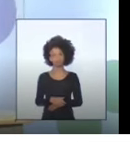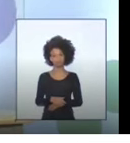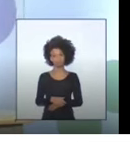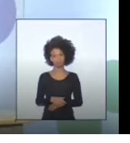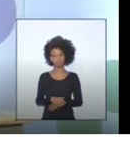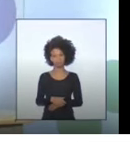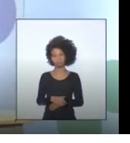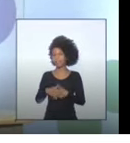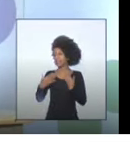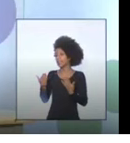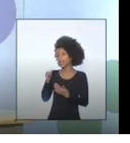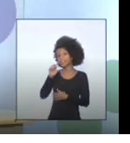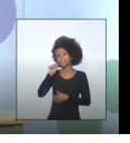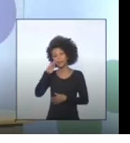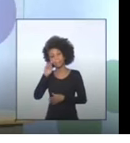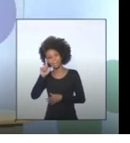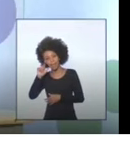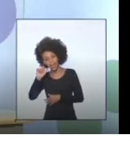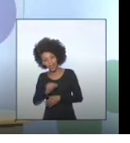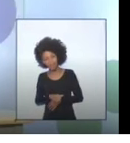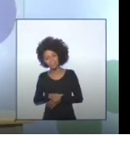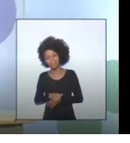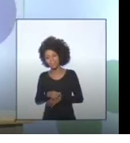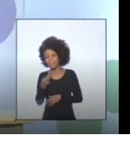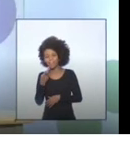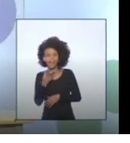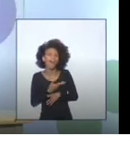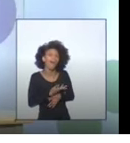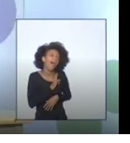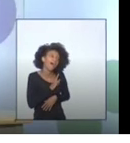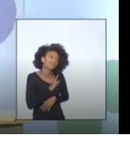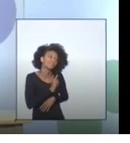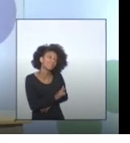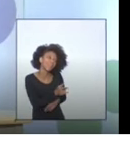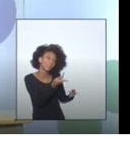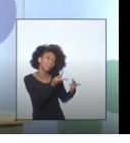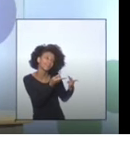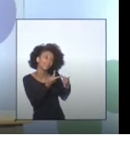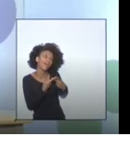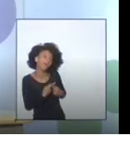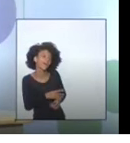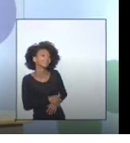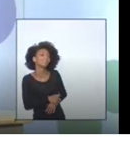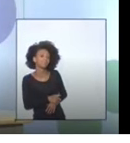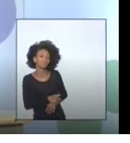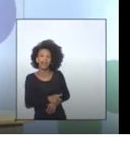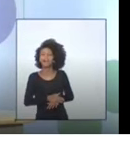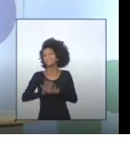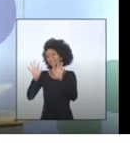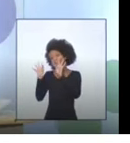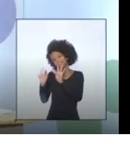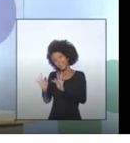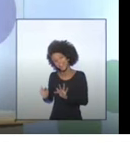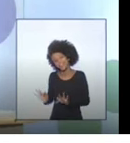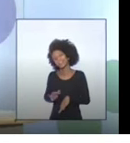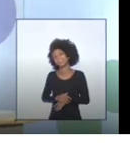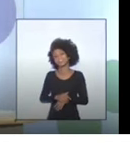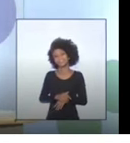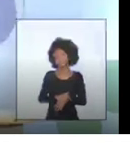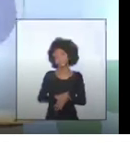E a Isabela coloca: amei a sua fala. Fico feliz, Isabela. Esse é um assunto diferente dos outros que